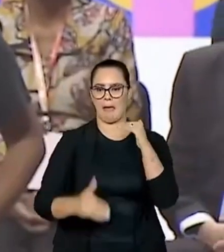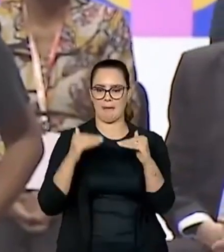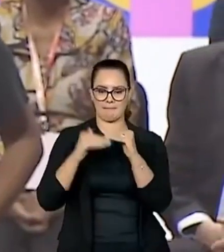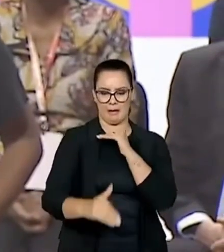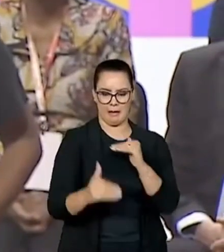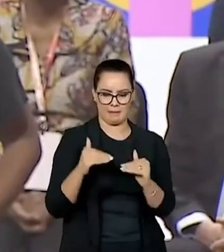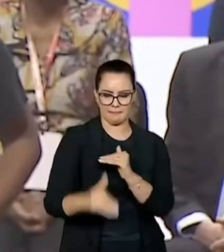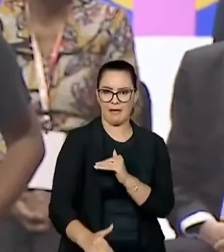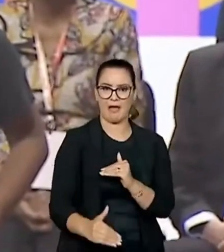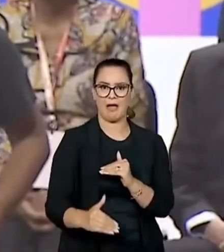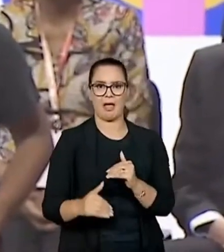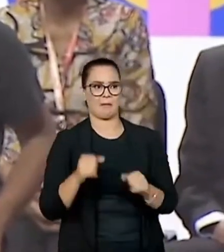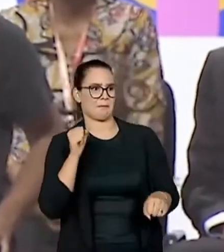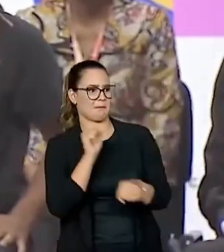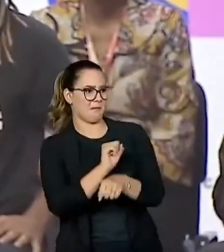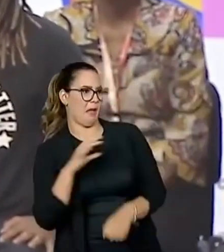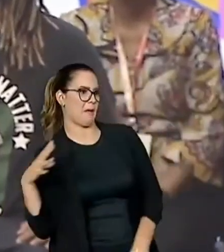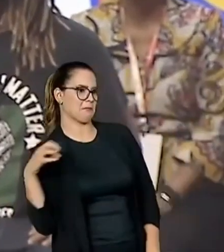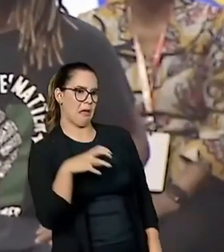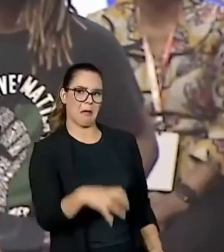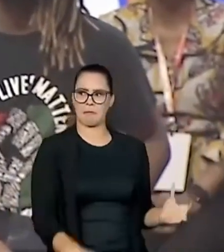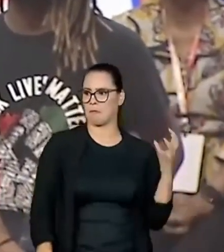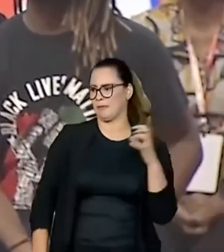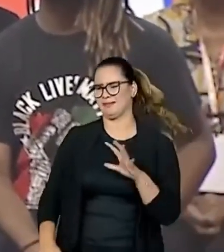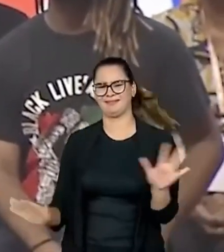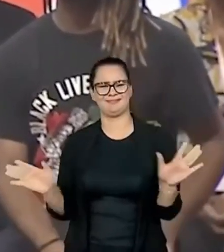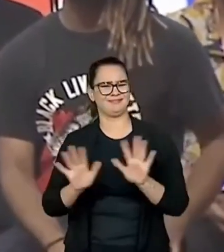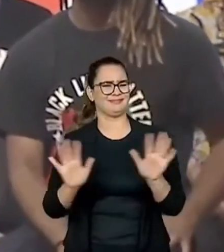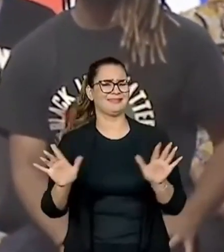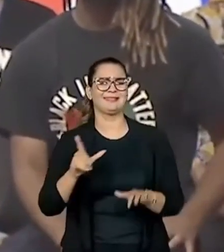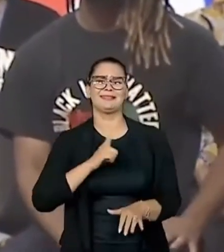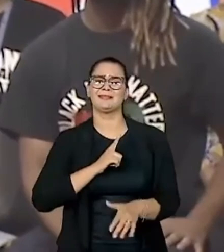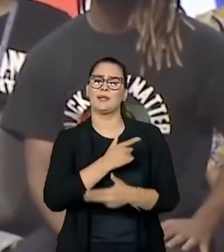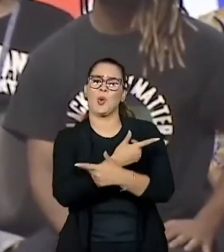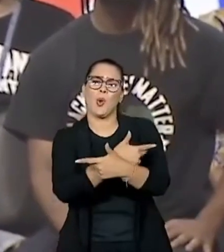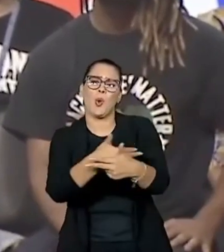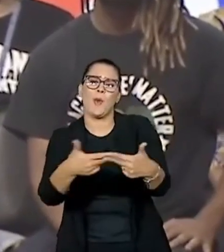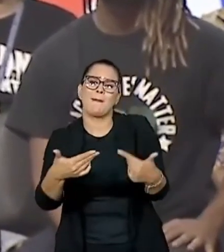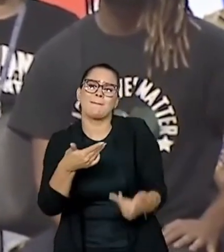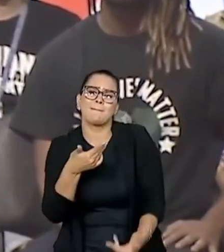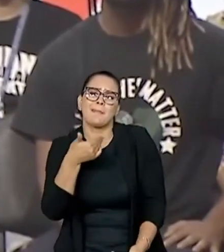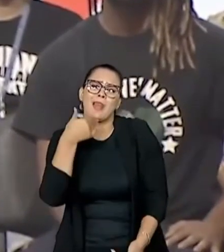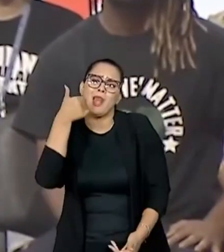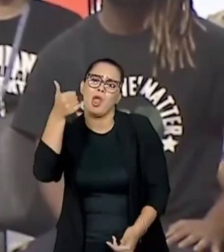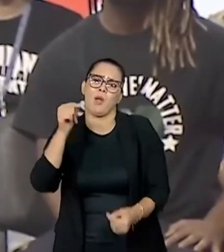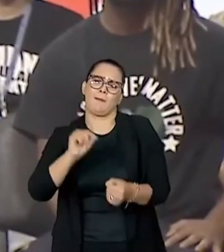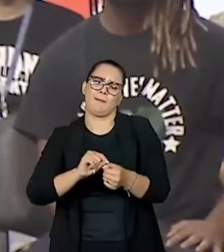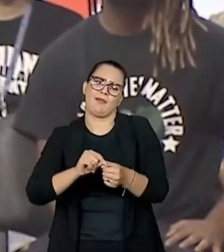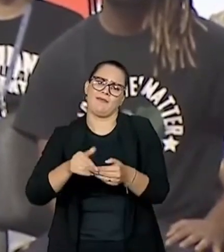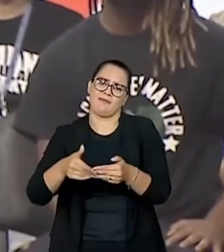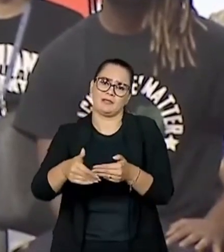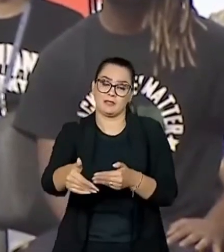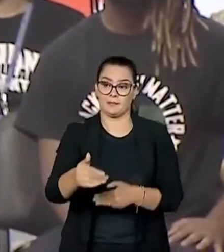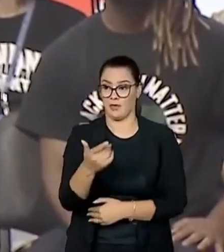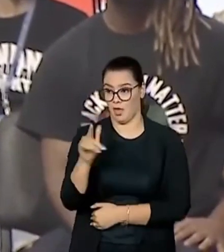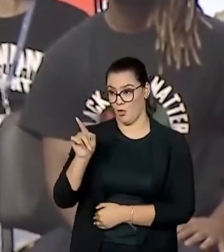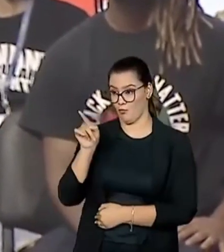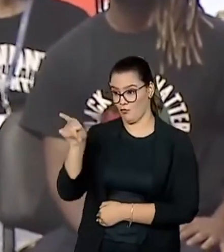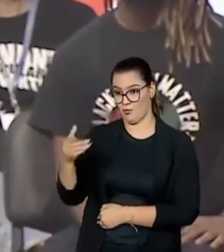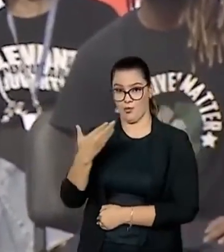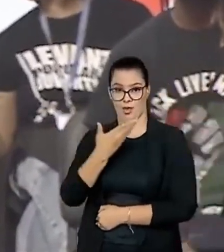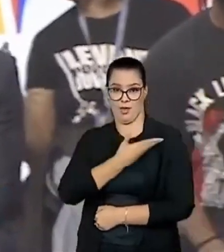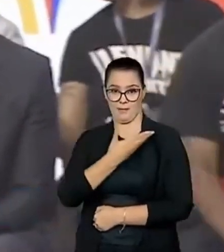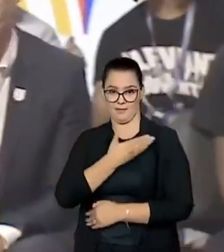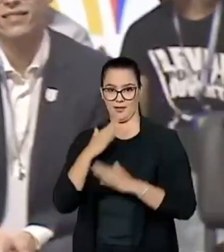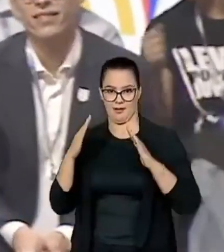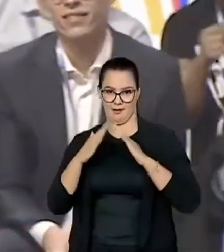brigar, para deixar de conversar. Tem coisas melhores no mundo para a gente fazer. Outro dia eu cheguei na casa de um companheiro